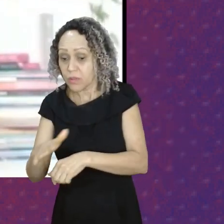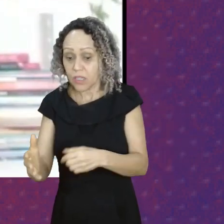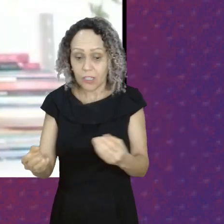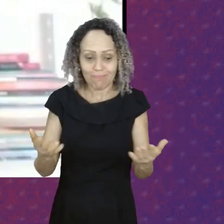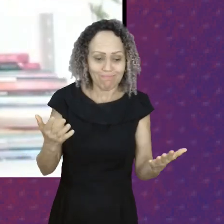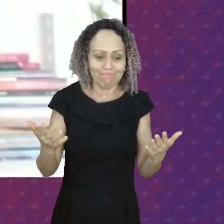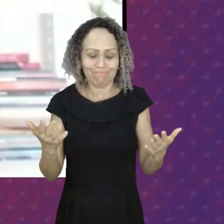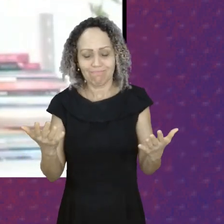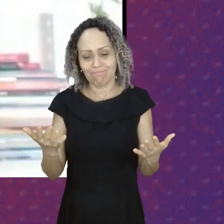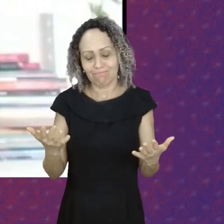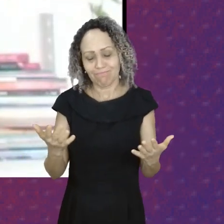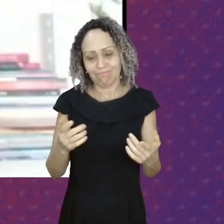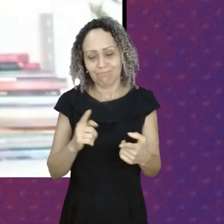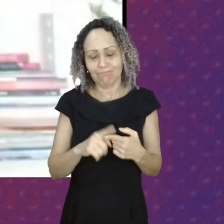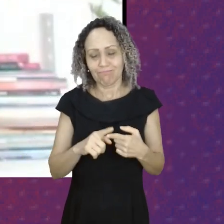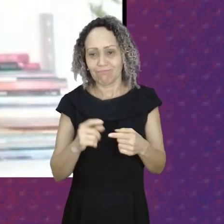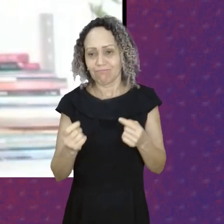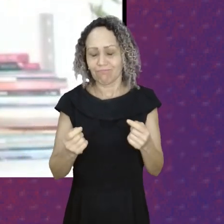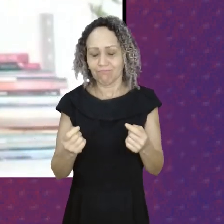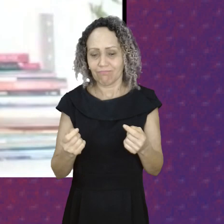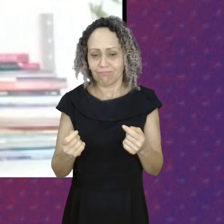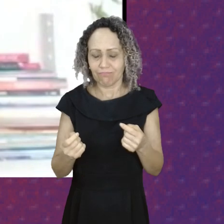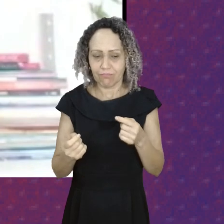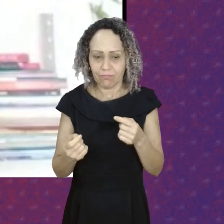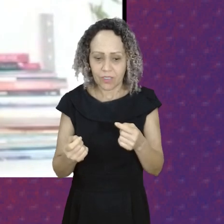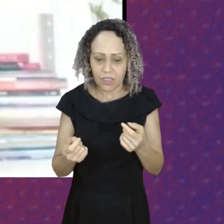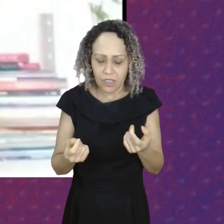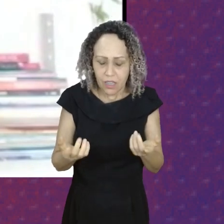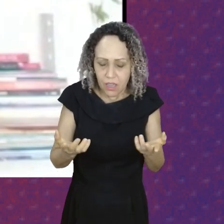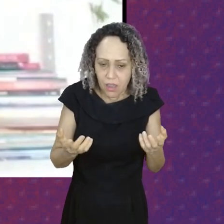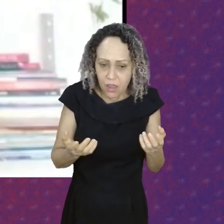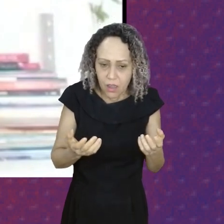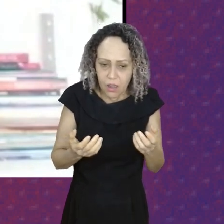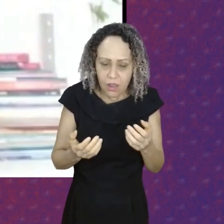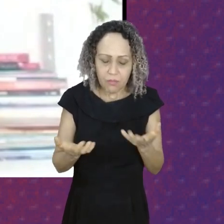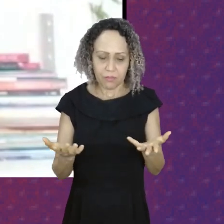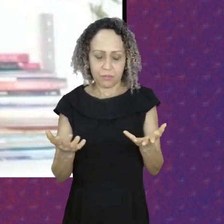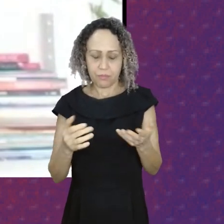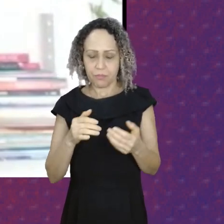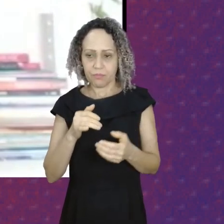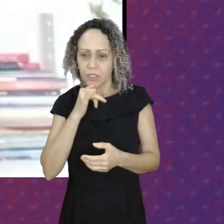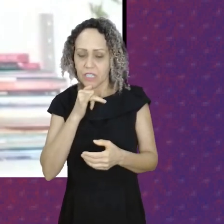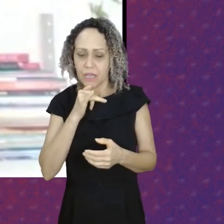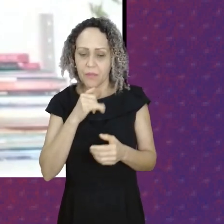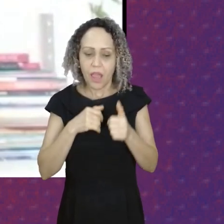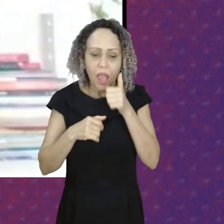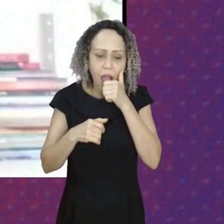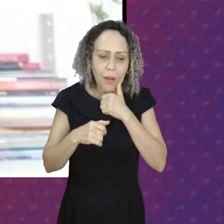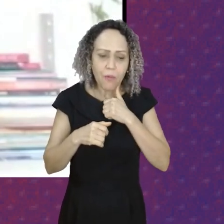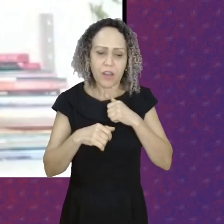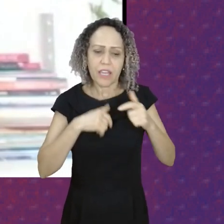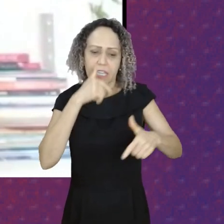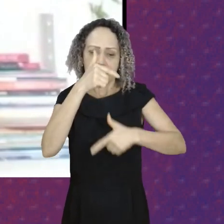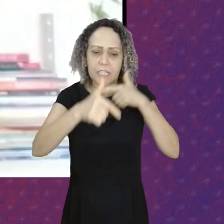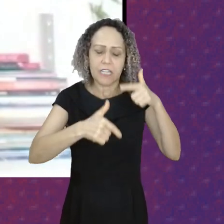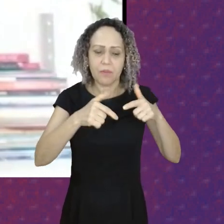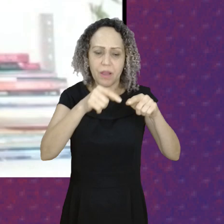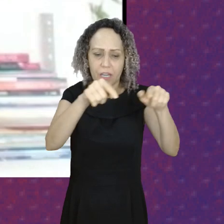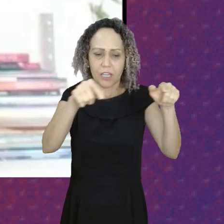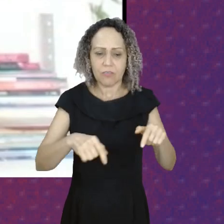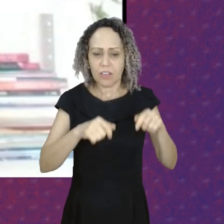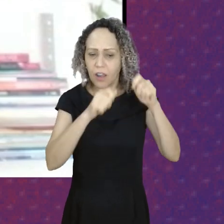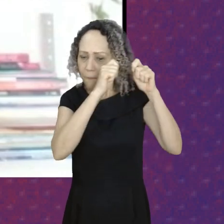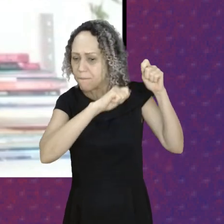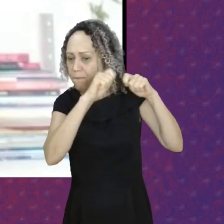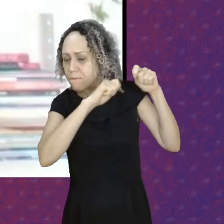em situações, inclusive, insalubres, né, em salão de beleza, coloca o menino num cercadinho, não tem com quem ficar, e a